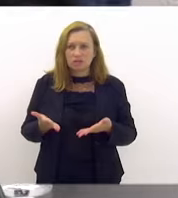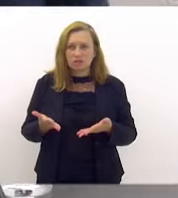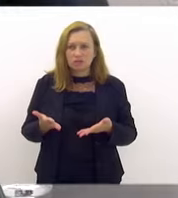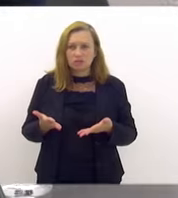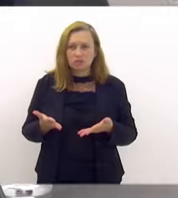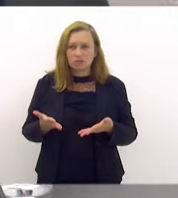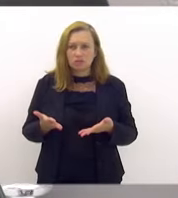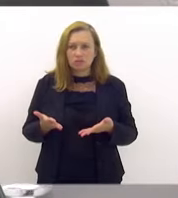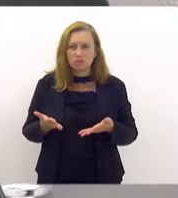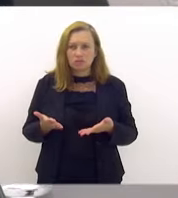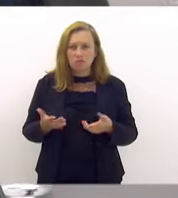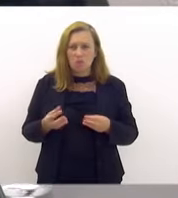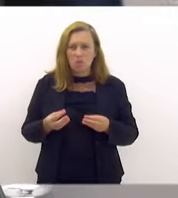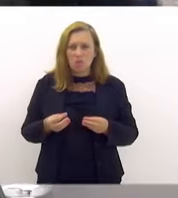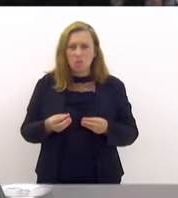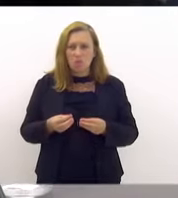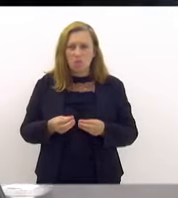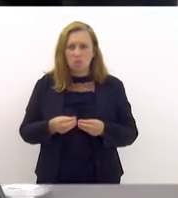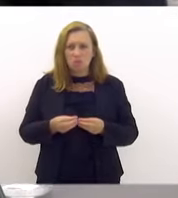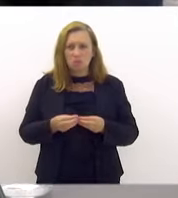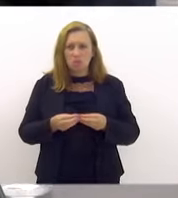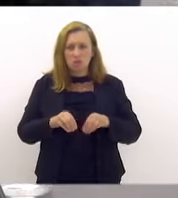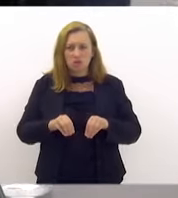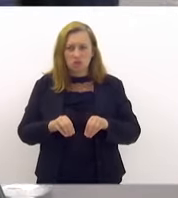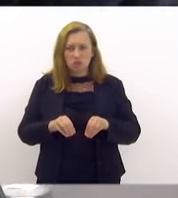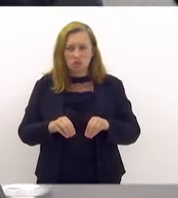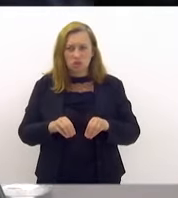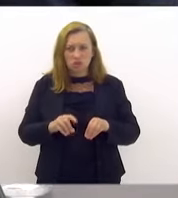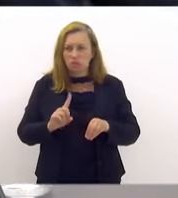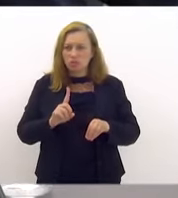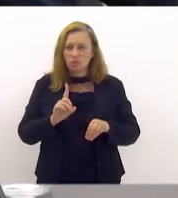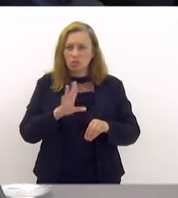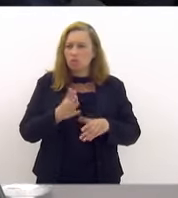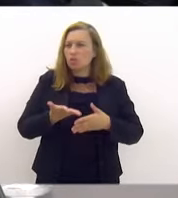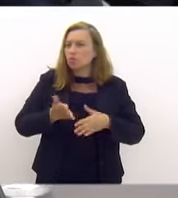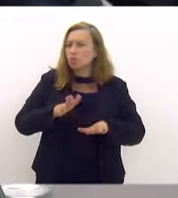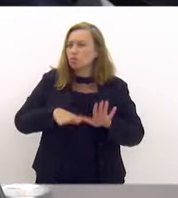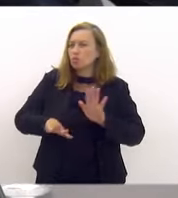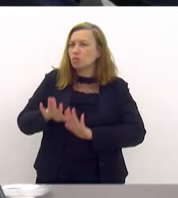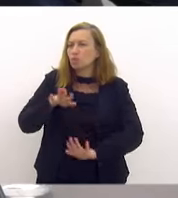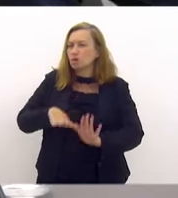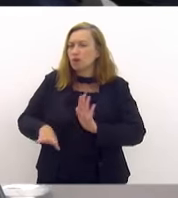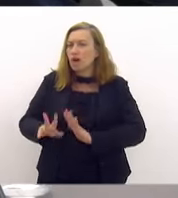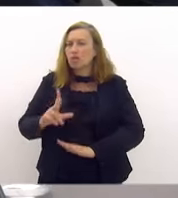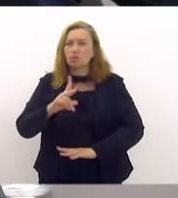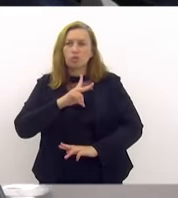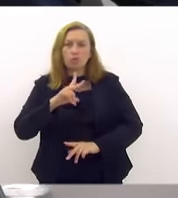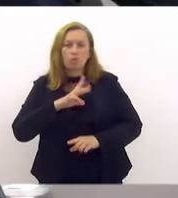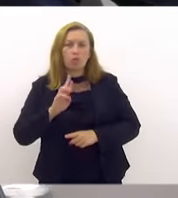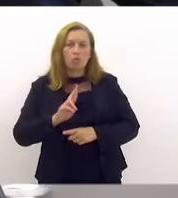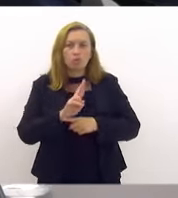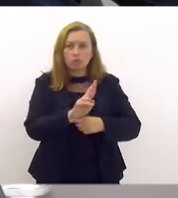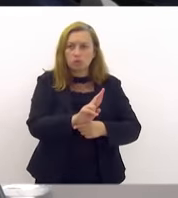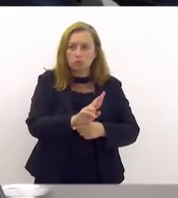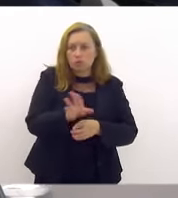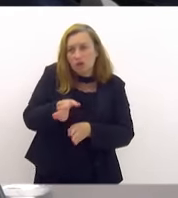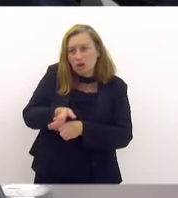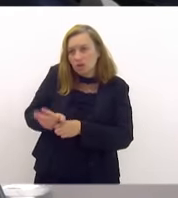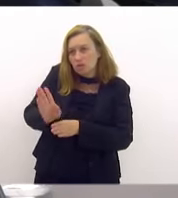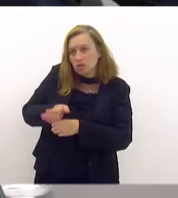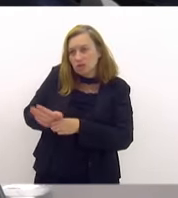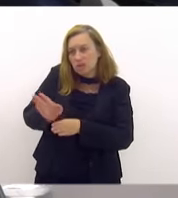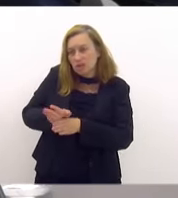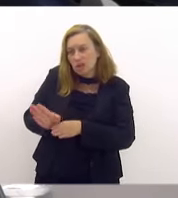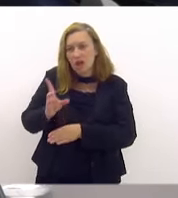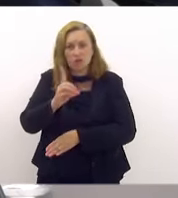tem eh sido imediata é não só um cuidado do próprio promotor e instruir os seus